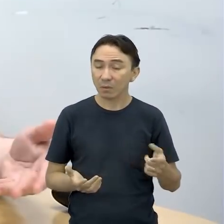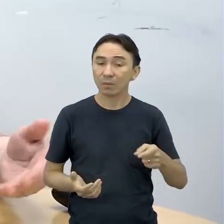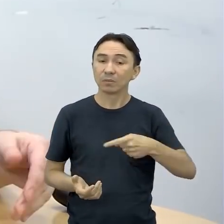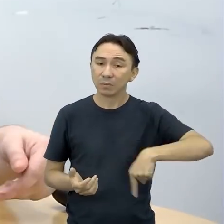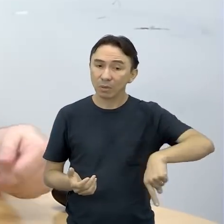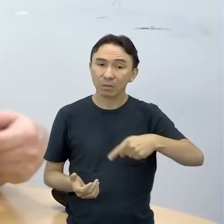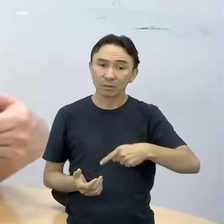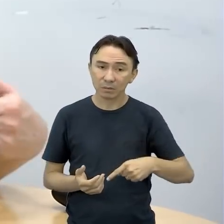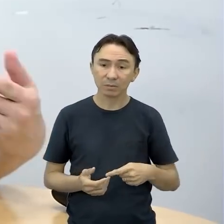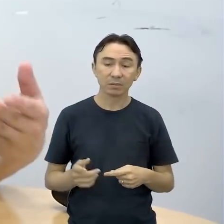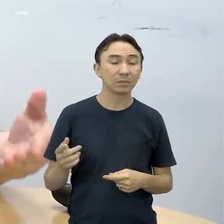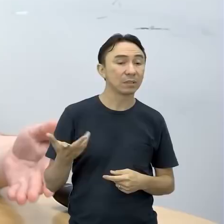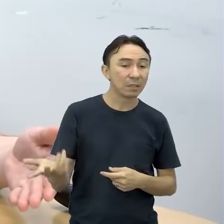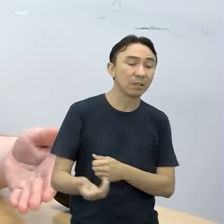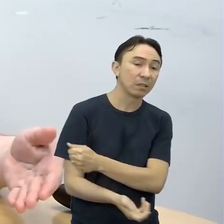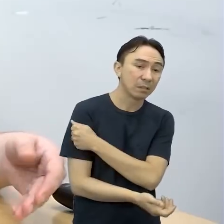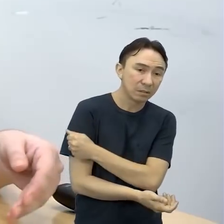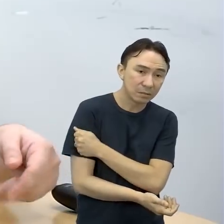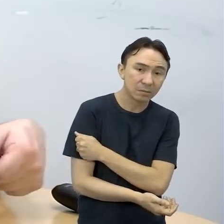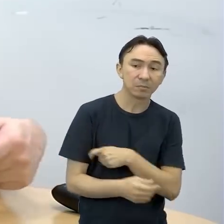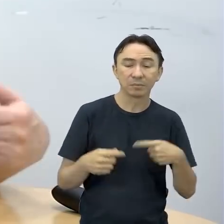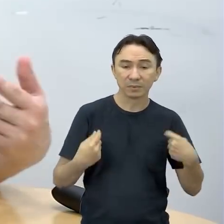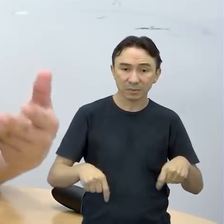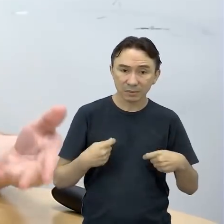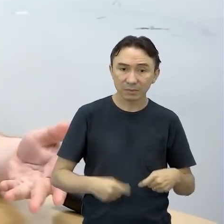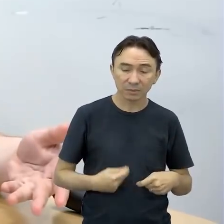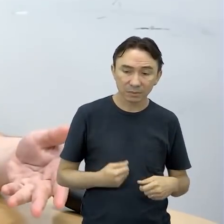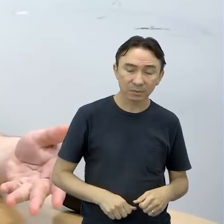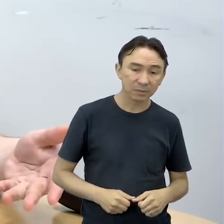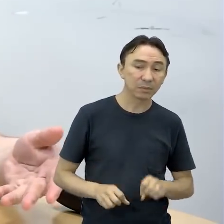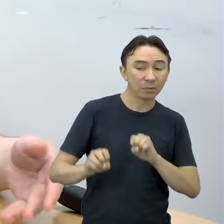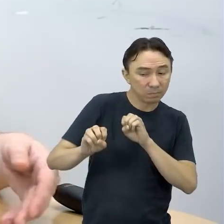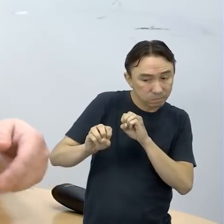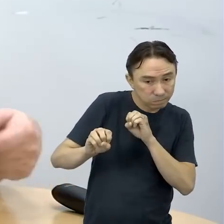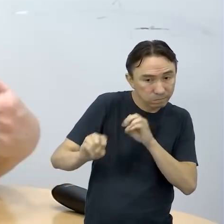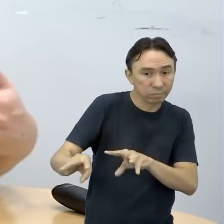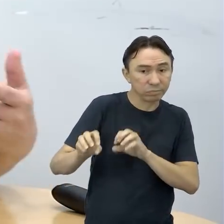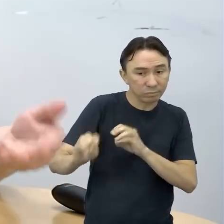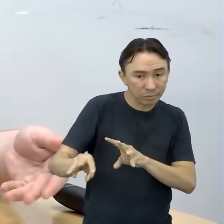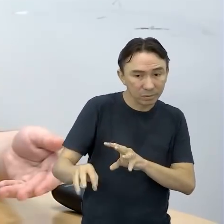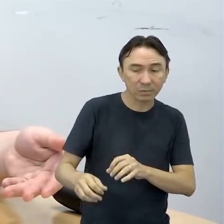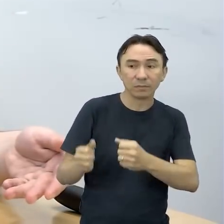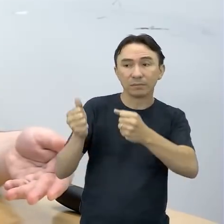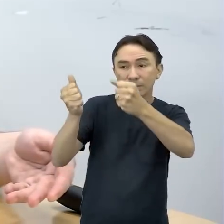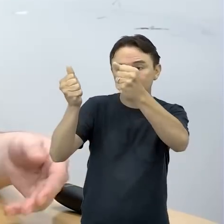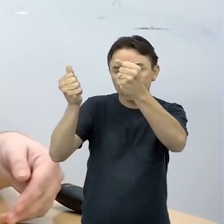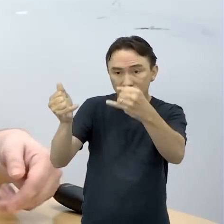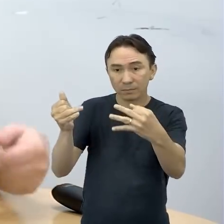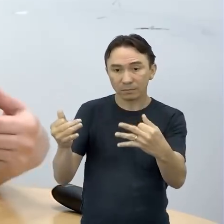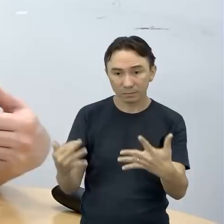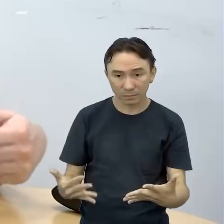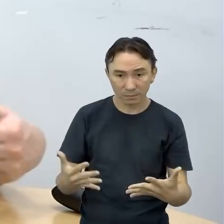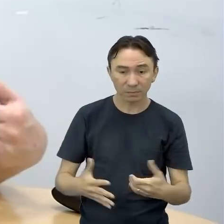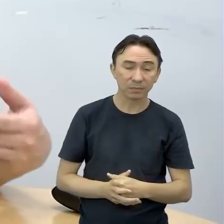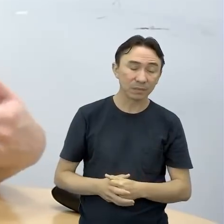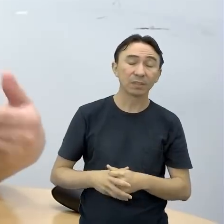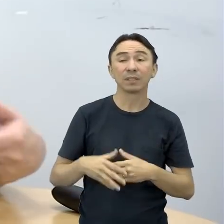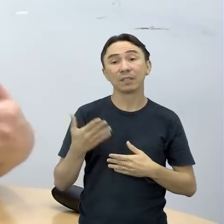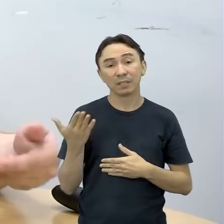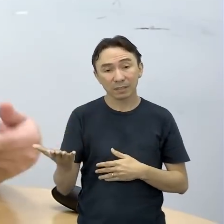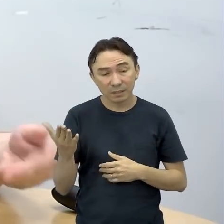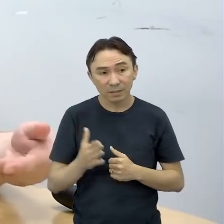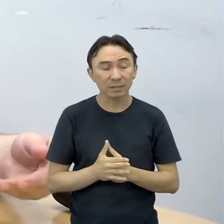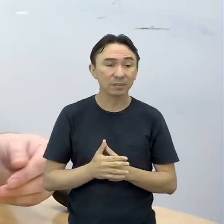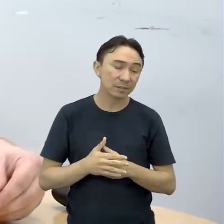passar para os estudantes, a gente precisa estar ensinando, explicando como funciona para fazer esse conceito, para fazer